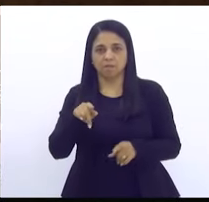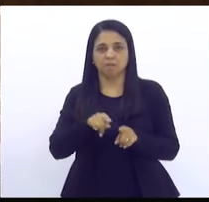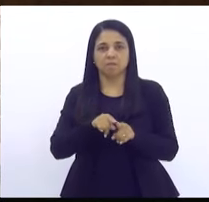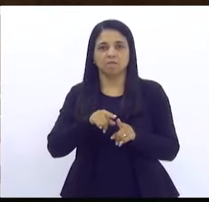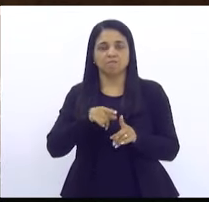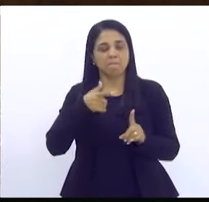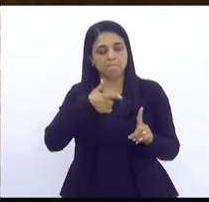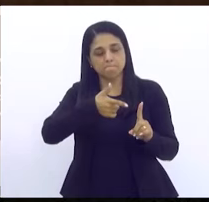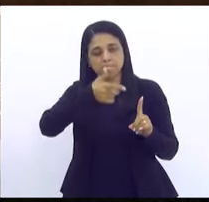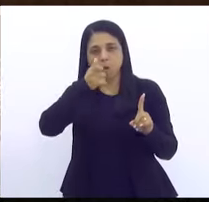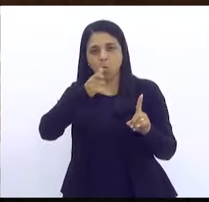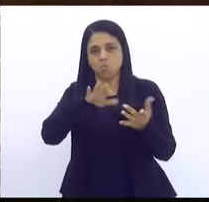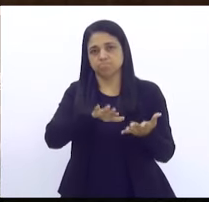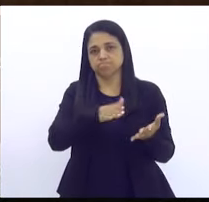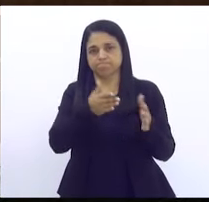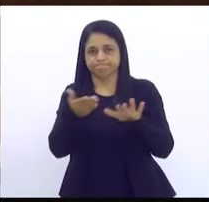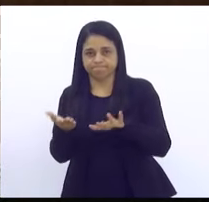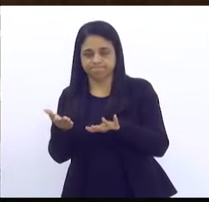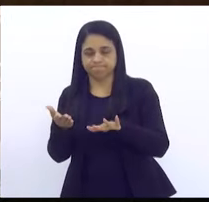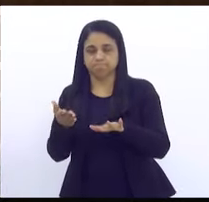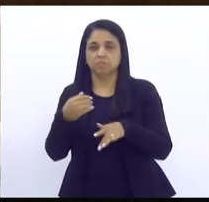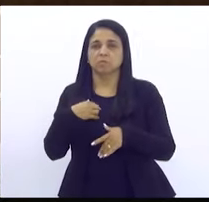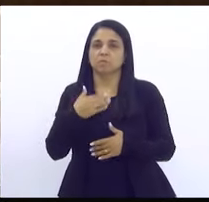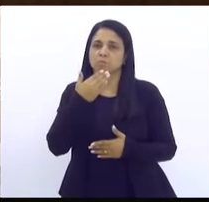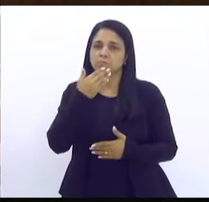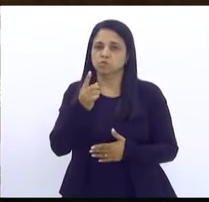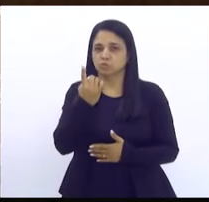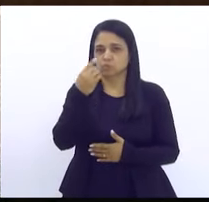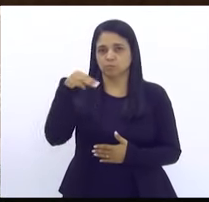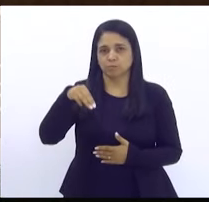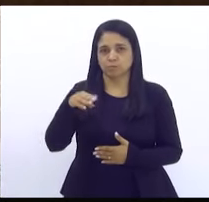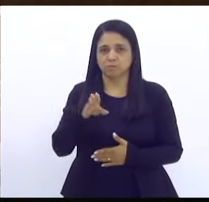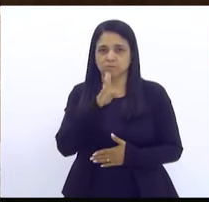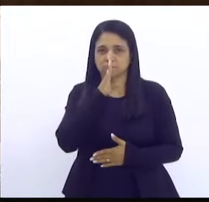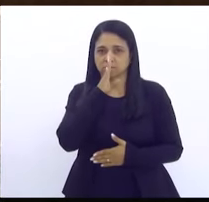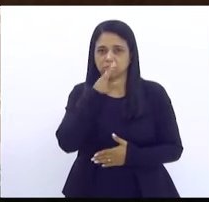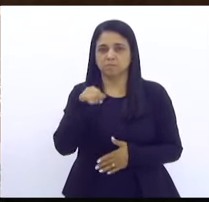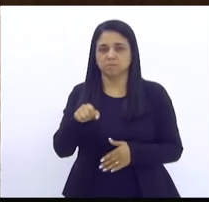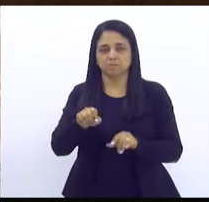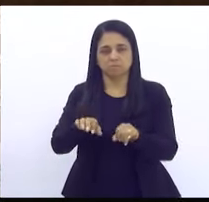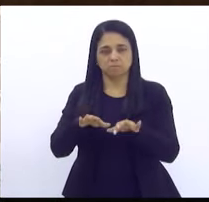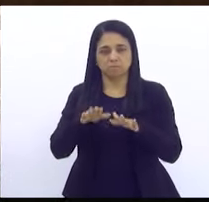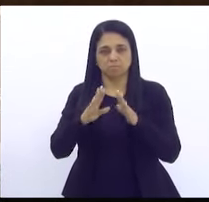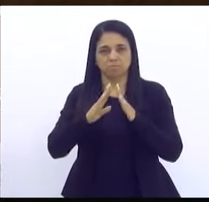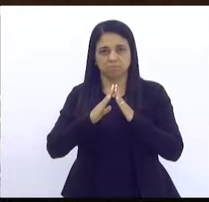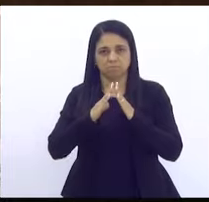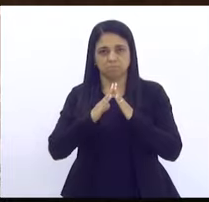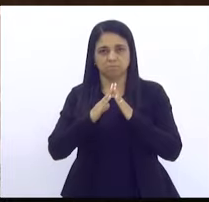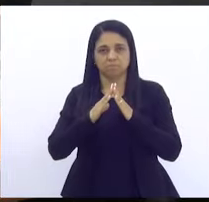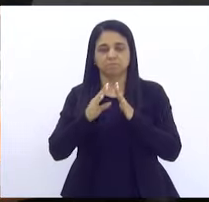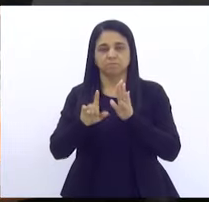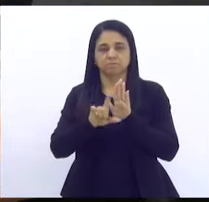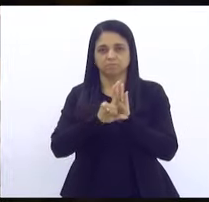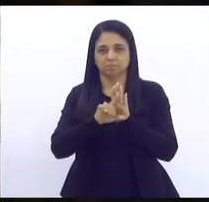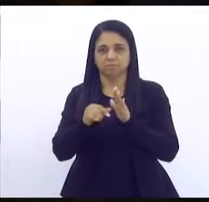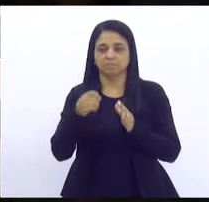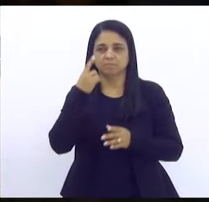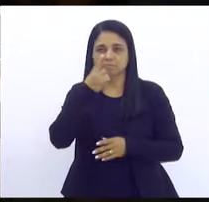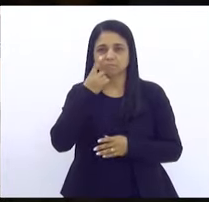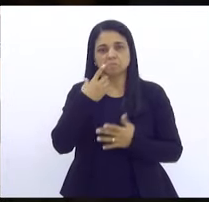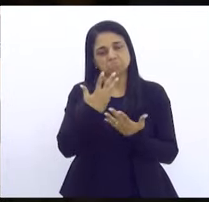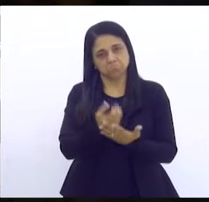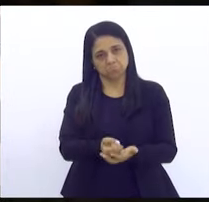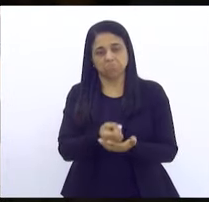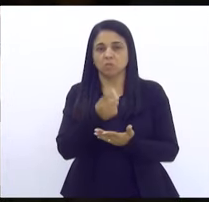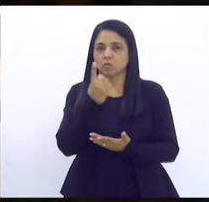foi brutalmente assassinada. Então, eu queria pedir um minuto de silêncio aqui na casa de todos os deputados. Acatado o pedido de Vossa Excelência,